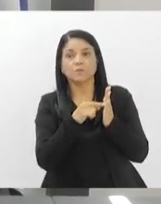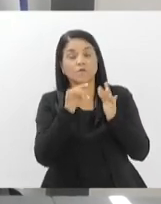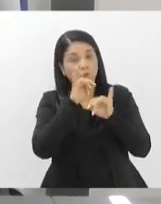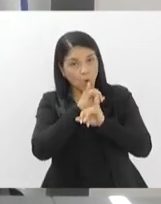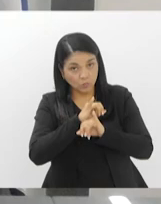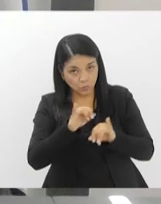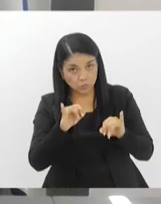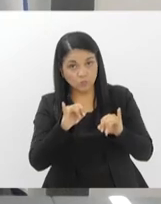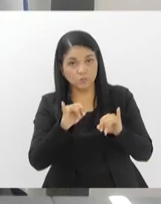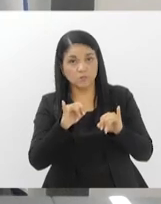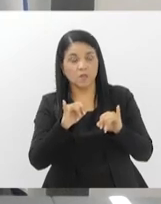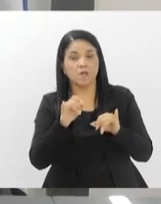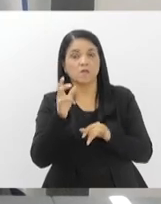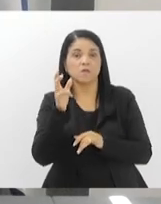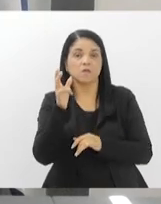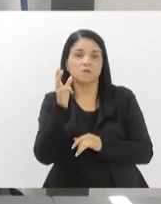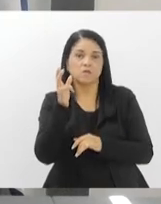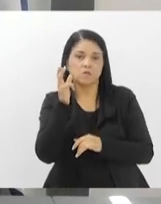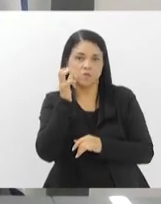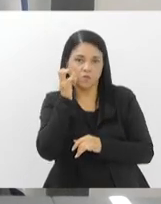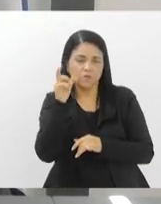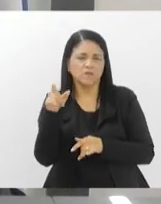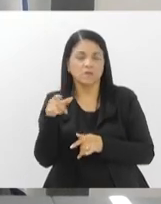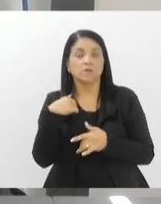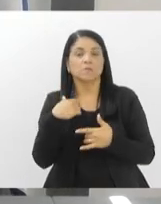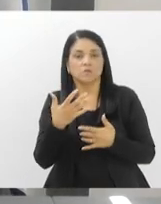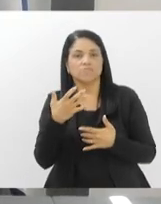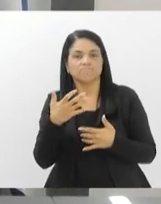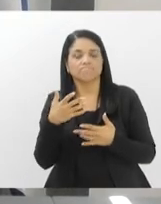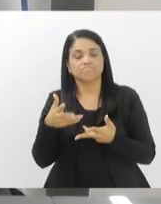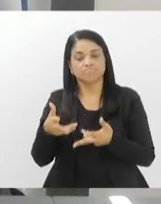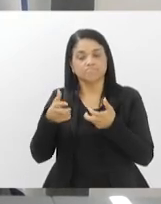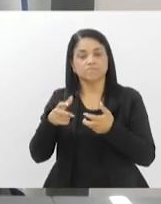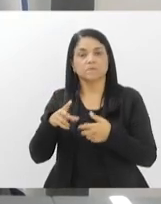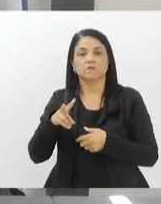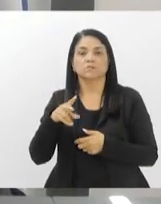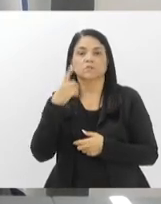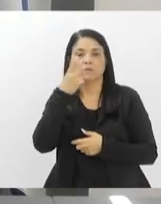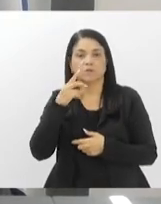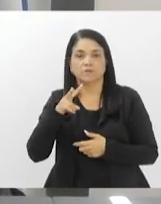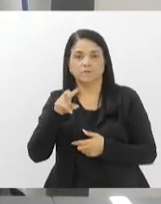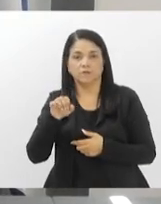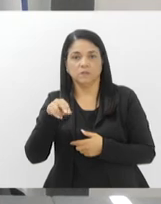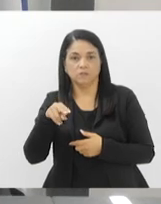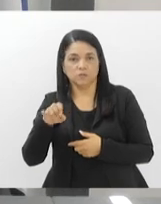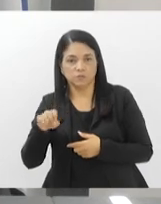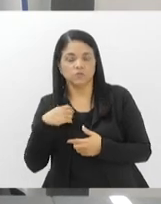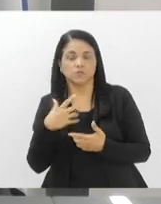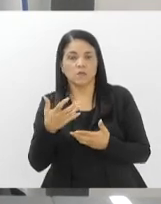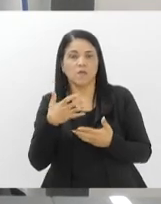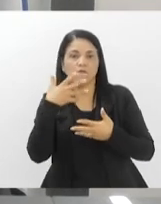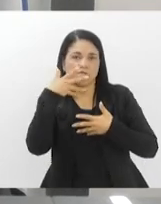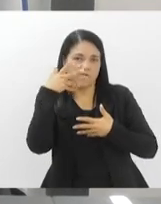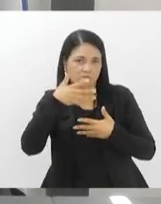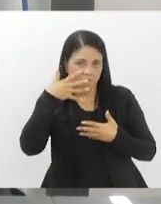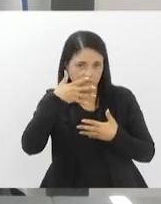anunciar e ouvir aqui, já vi que o deputado Vinícius Cozzolino gostaria de falar, e vou ouvir, porque